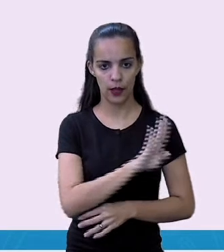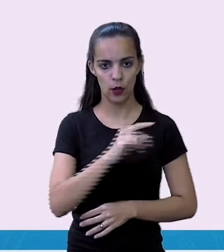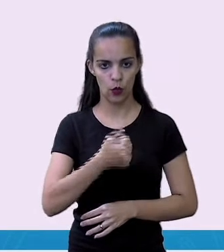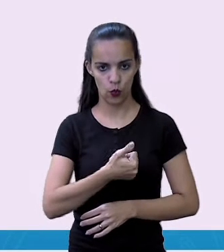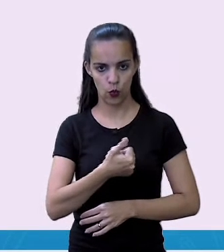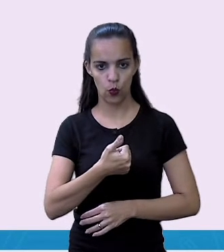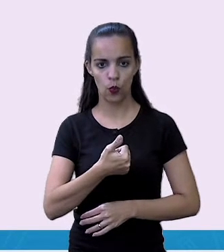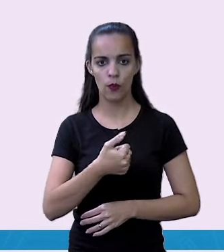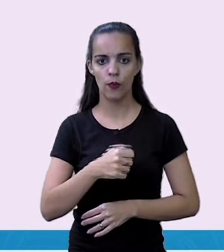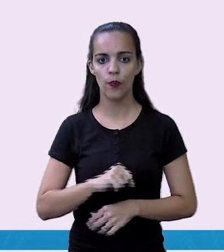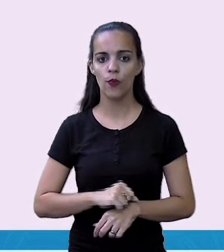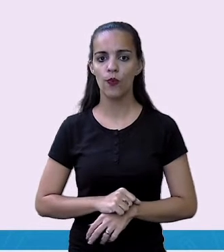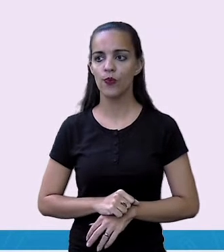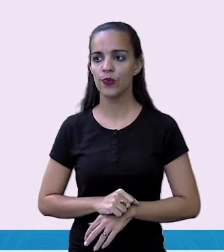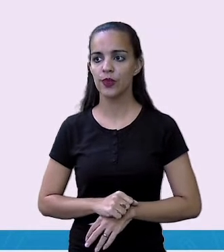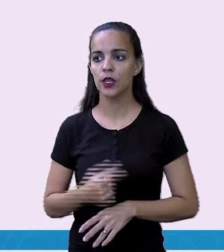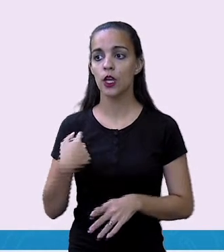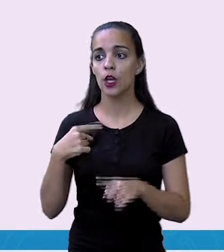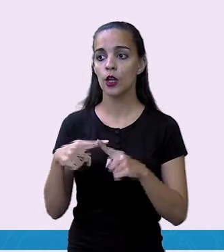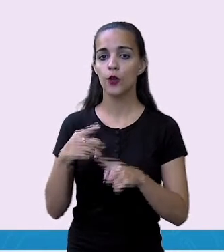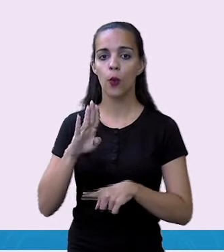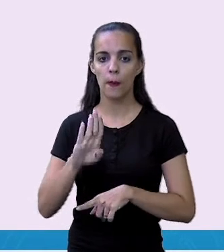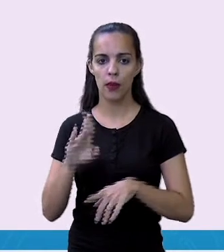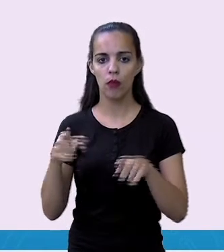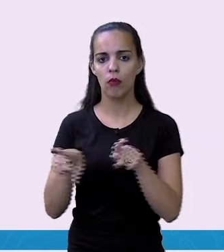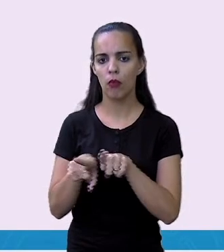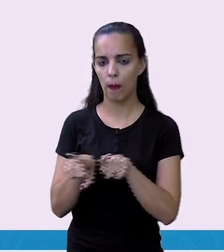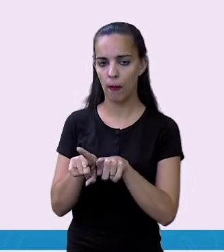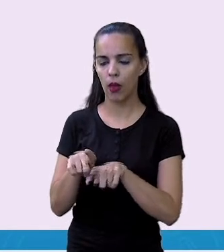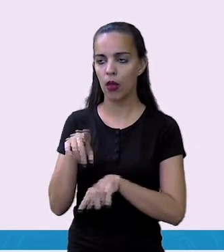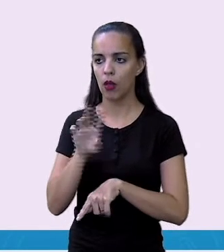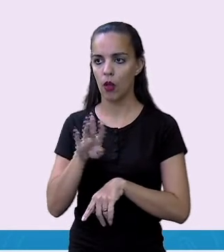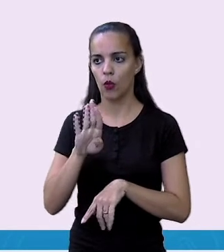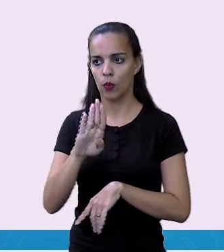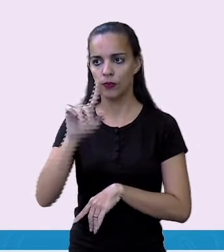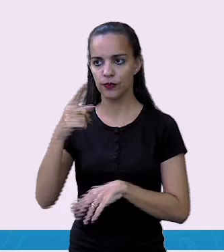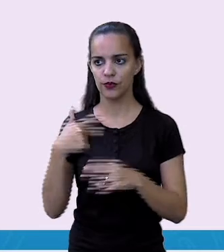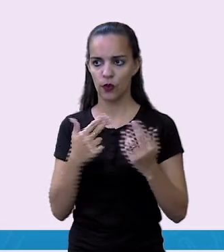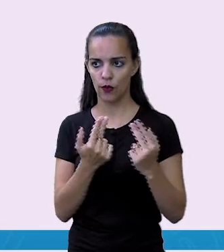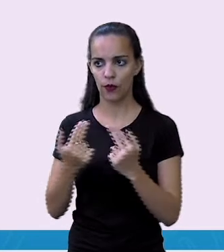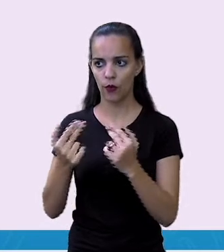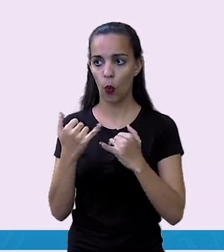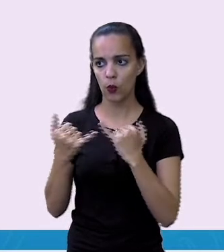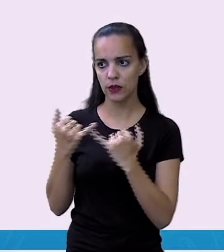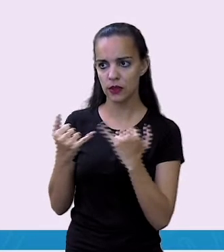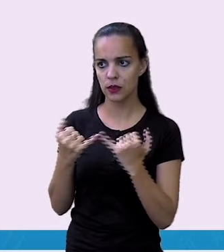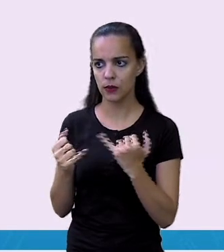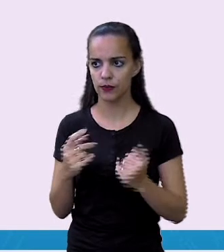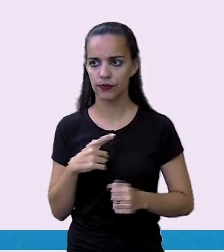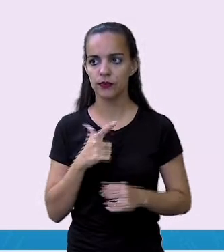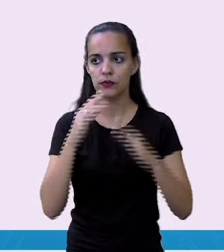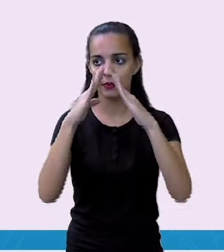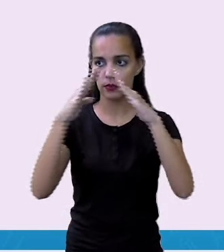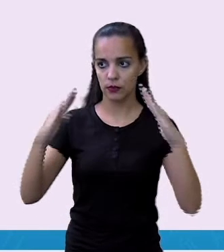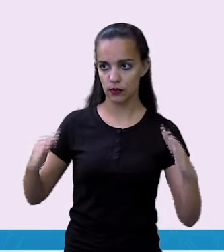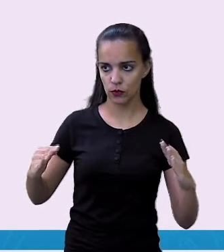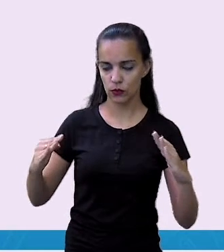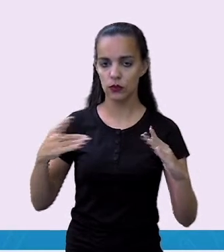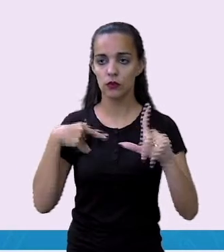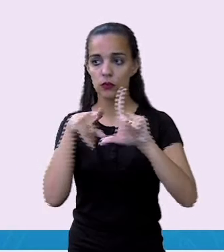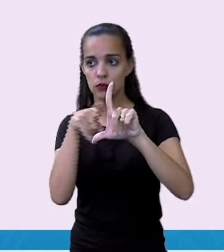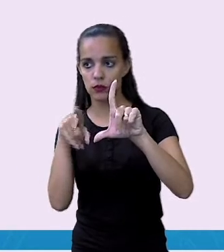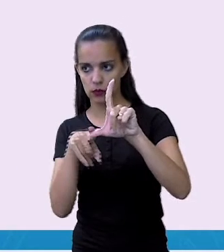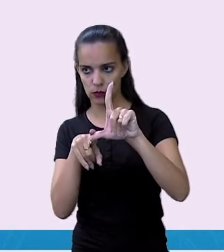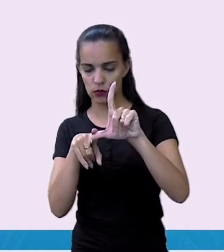ângulo 1, aqui o C, C', o A, A'. Então, eu tenho lado,